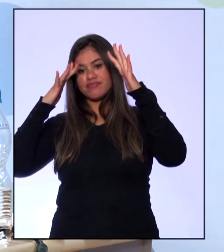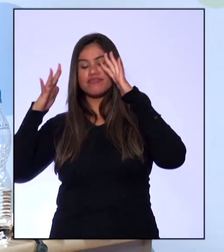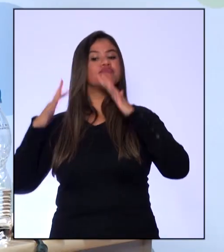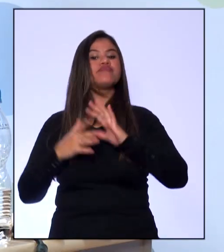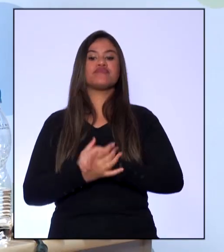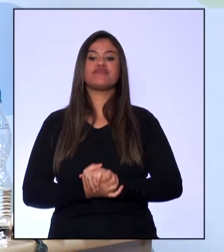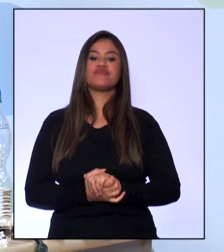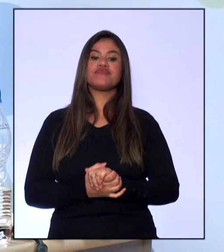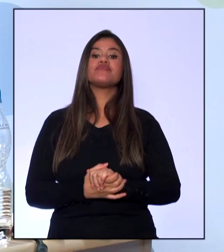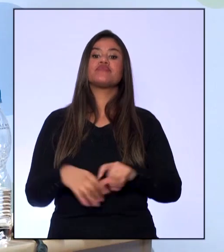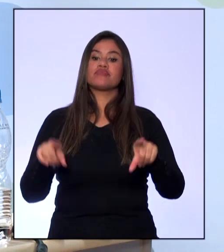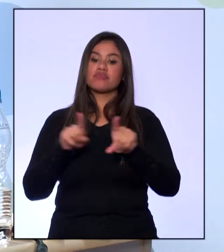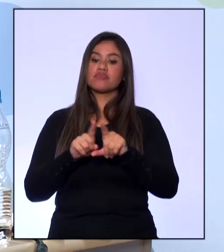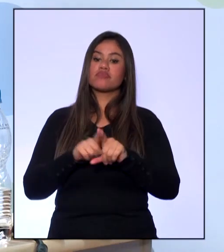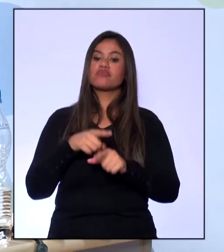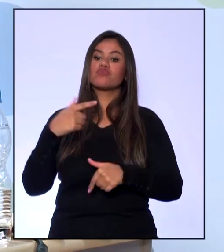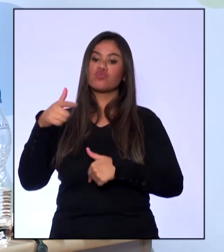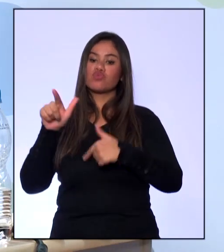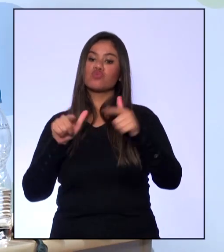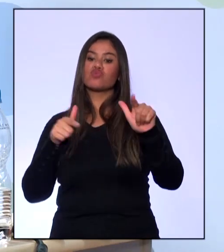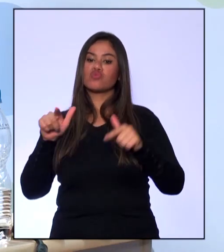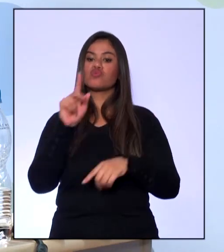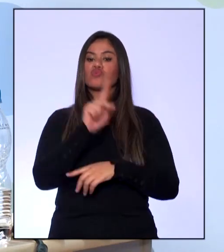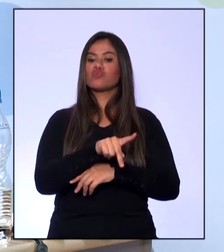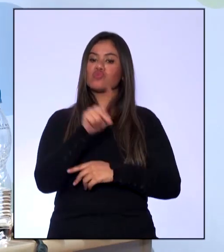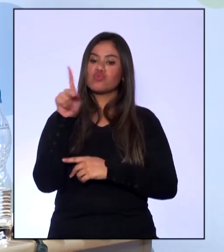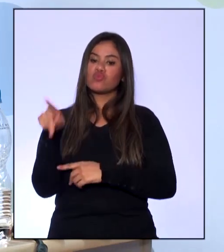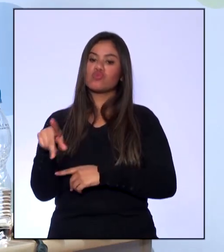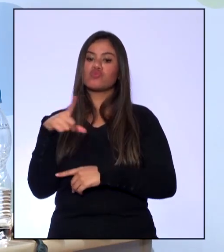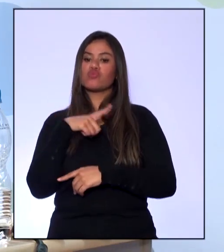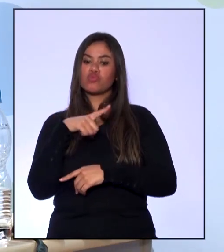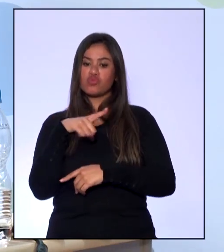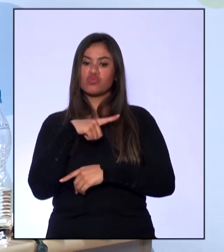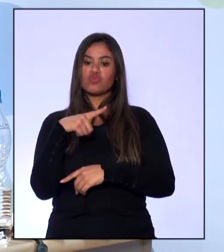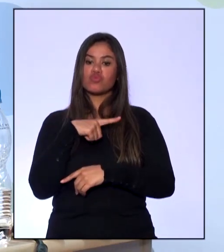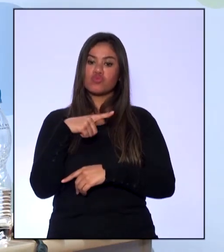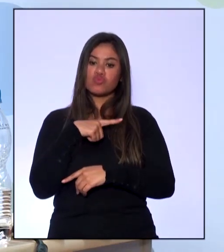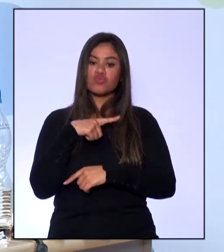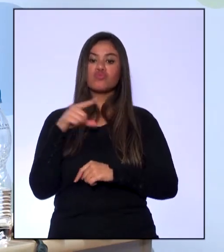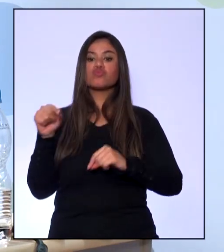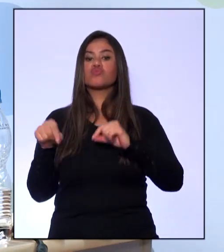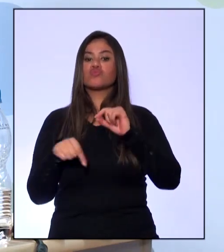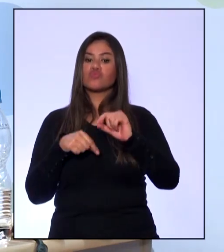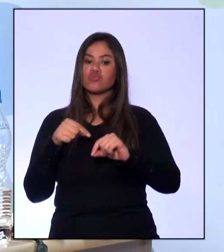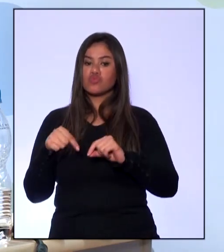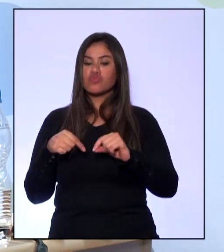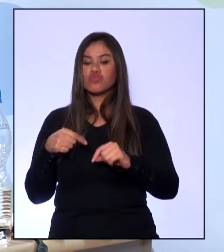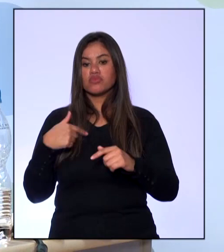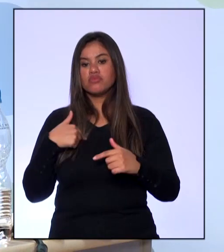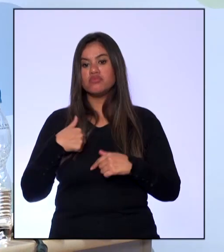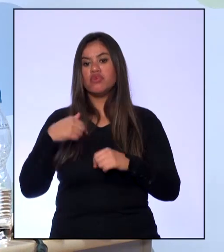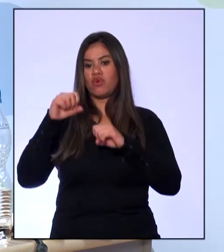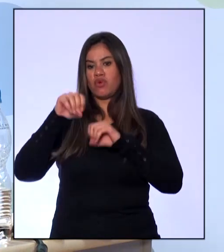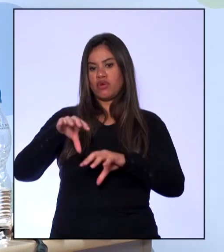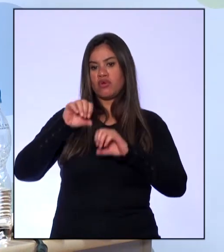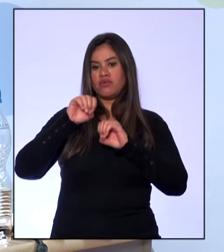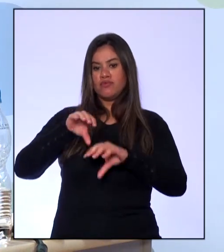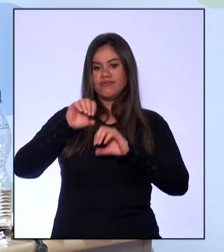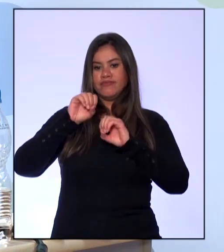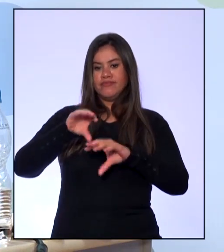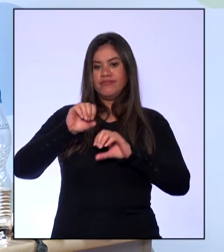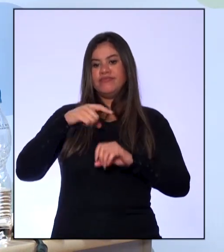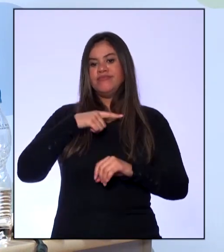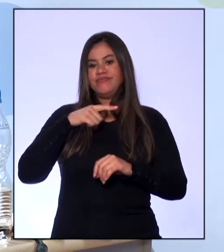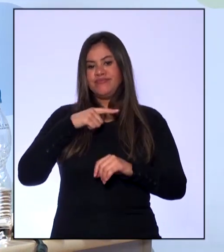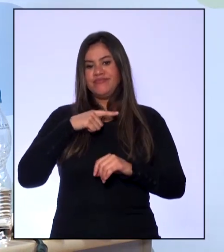Outros professores aqui também estão falando sobre isso que eu vou dizer agora. Eu estou acompanhando as aulas. Vira e mexe, a gente entra